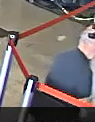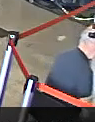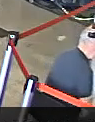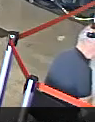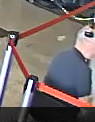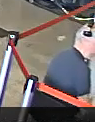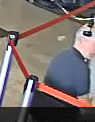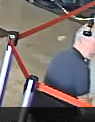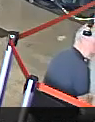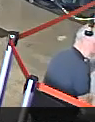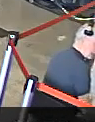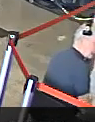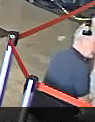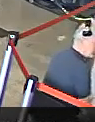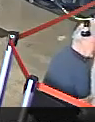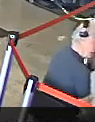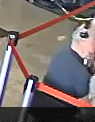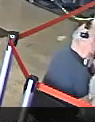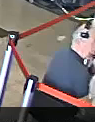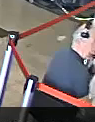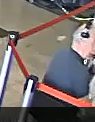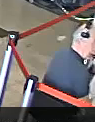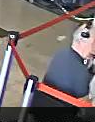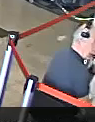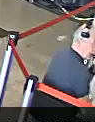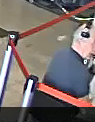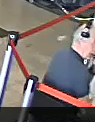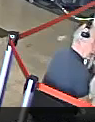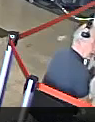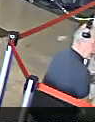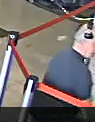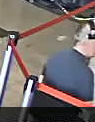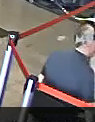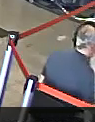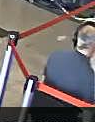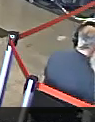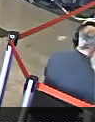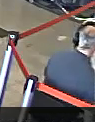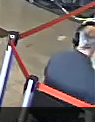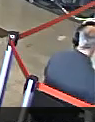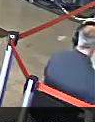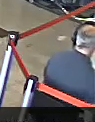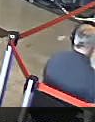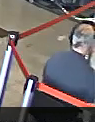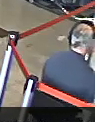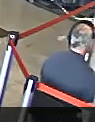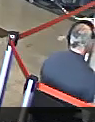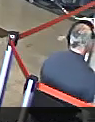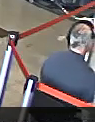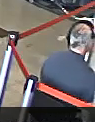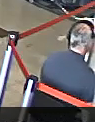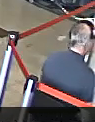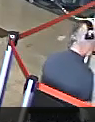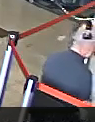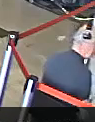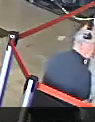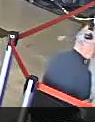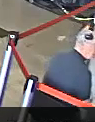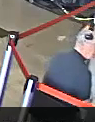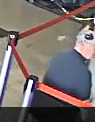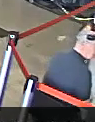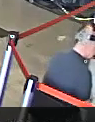temos uma resposta? Se nós não temos quem fiscaliza, então nós gostaríamos